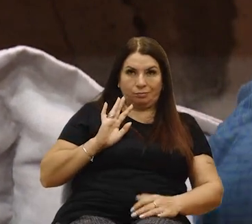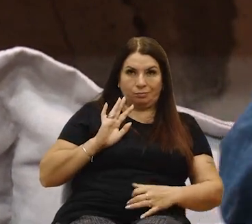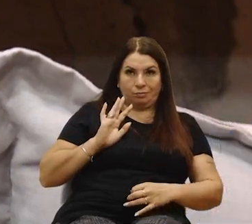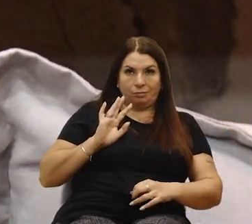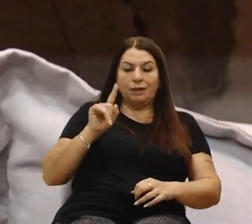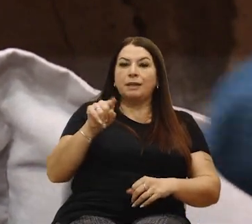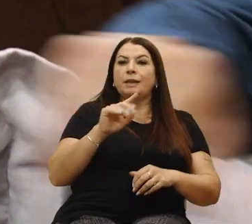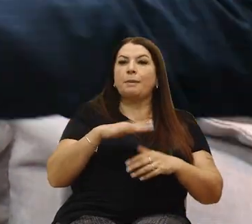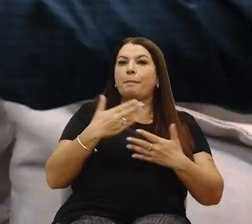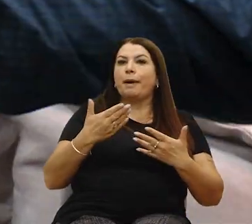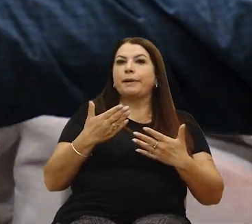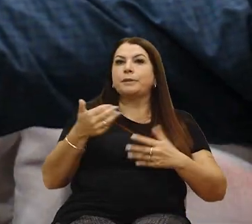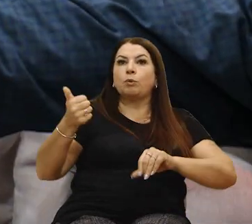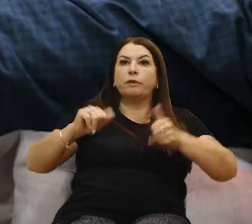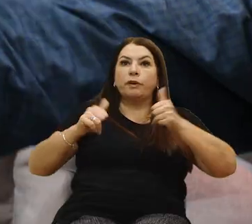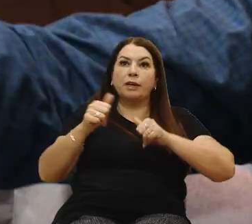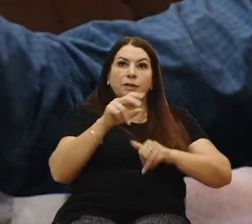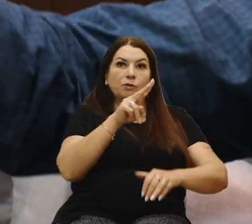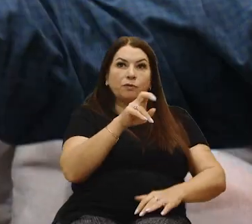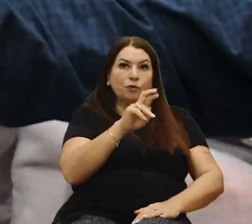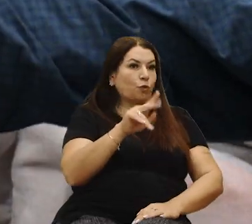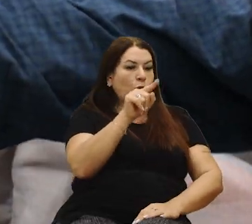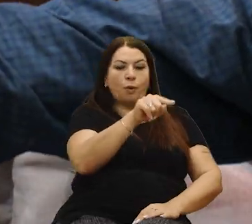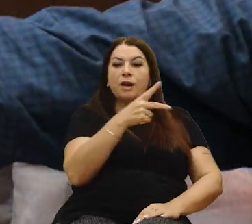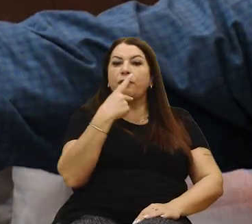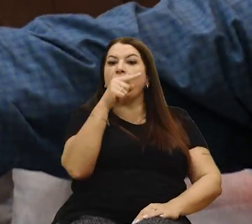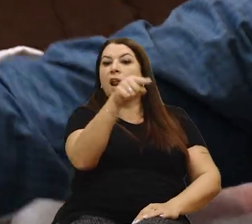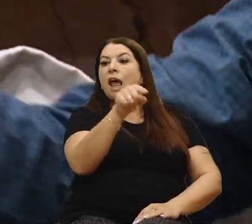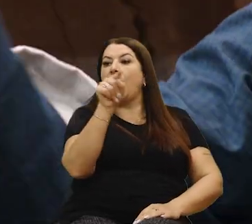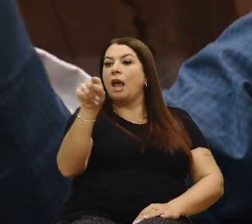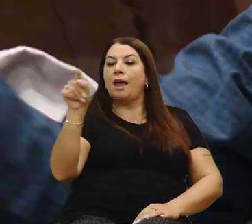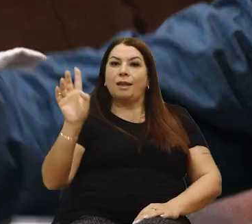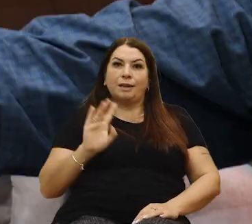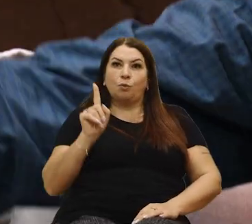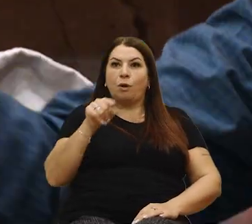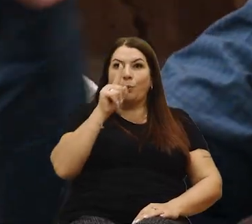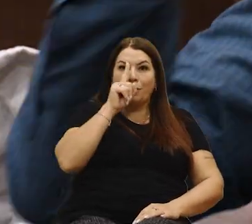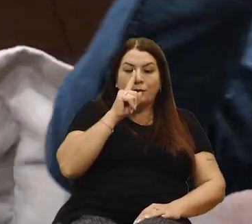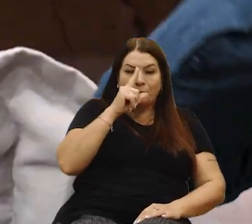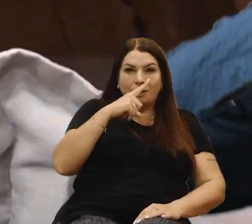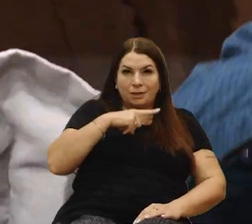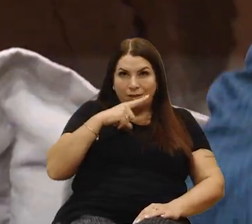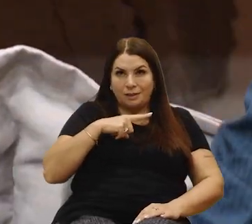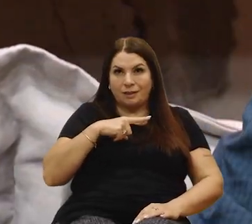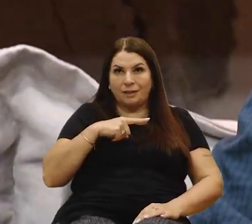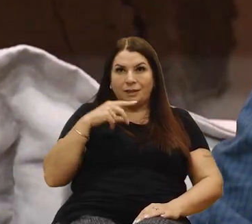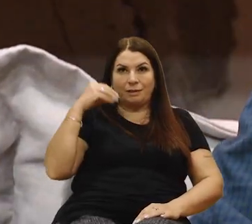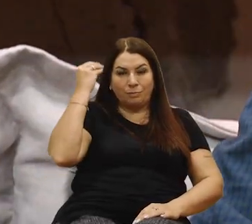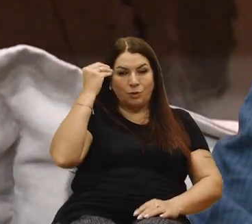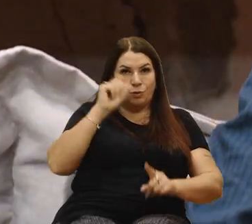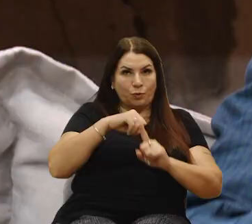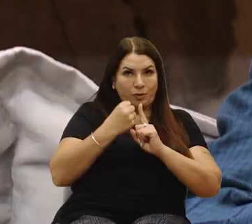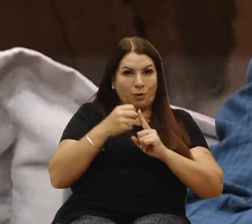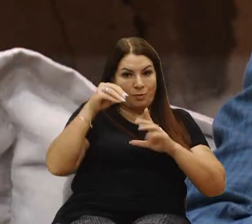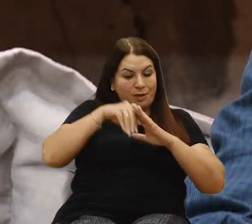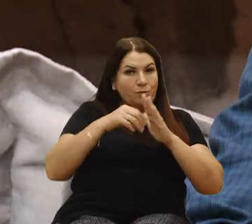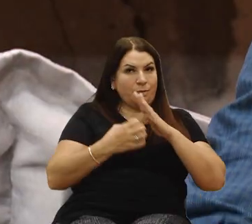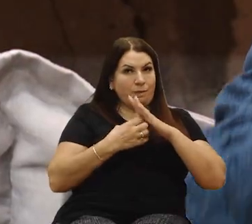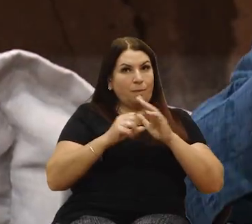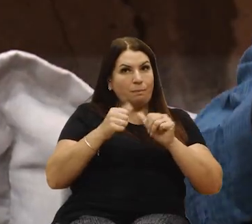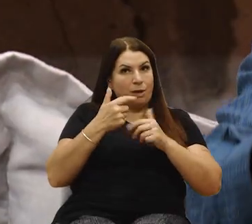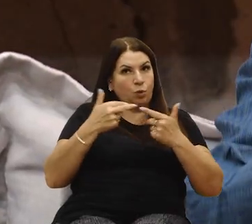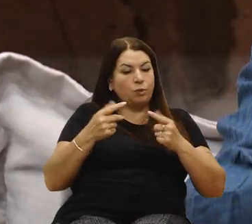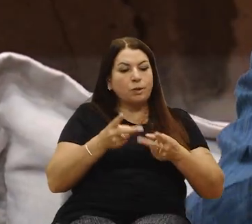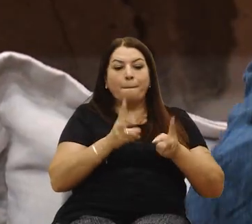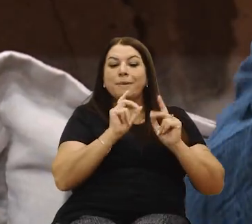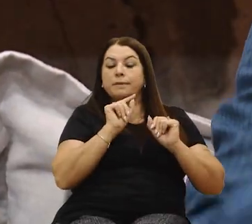tenho que admitir. Por mais qualificado que o Vitor seja, não é ele que vai saber que risco que tem psicossocial naquela empresa. A primeira coisa é